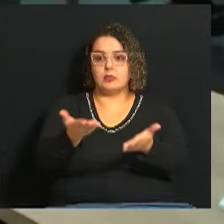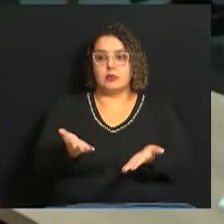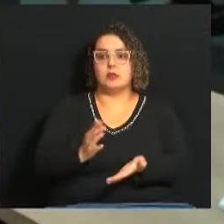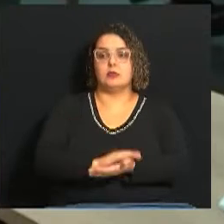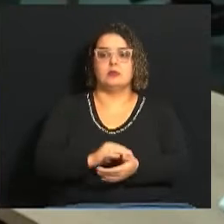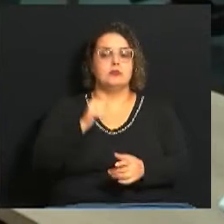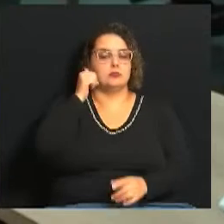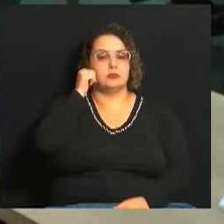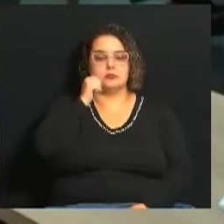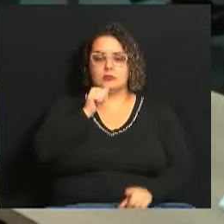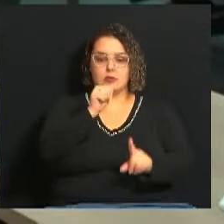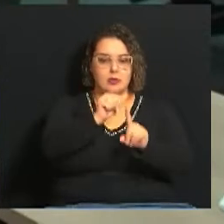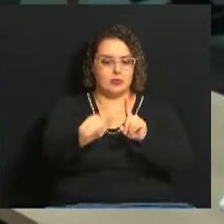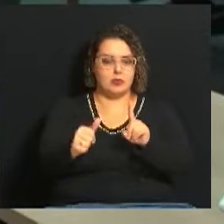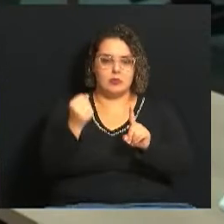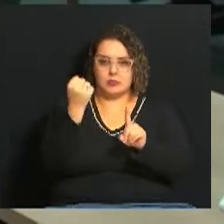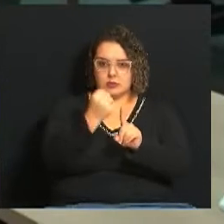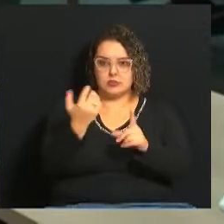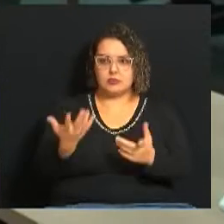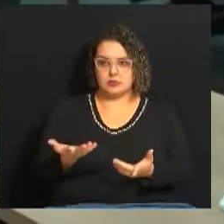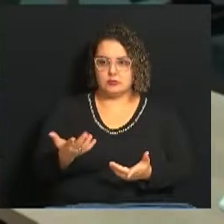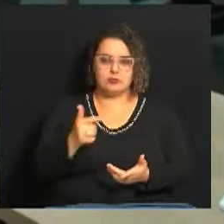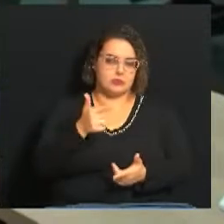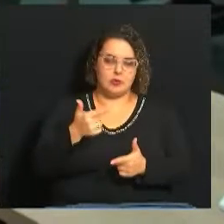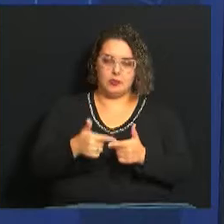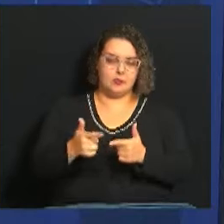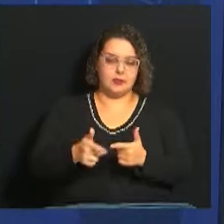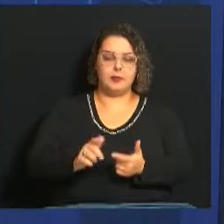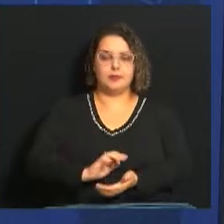feminicídio. Então, eu acho que não vai ter problema.